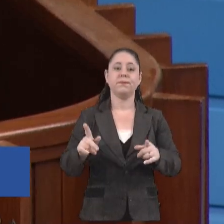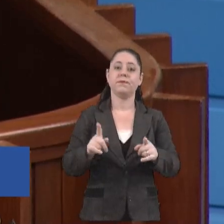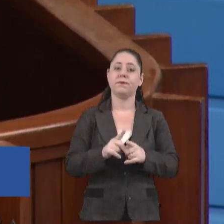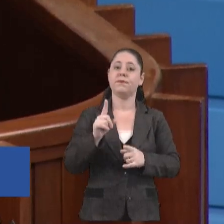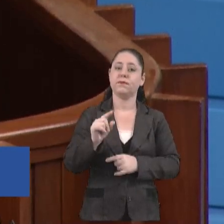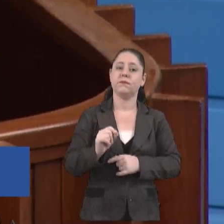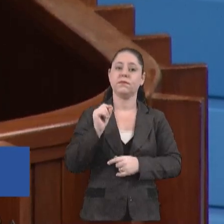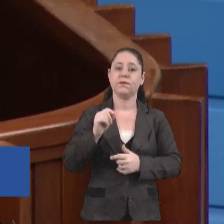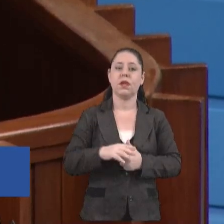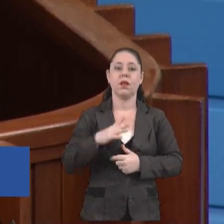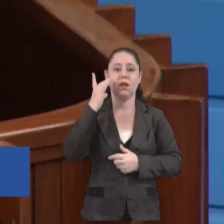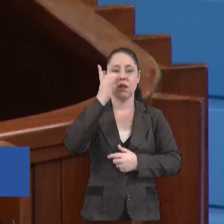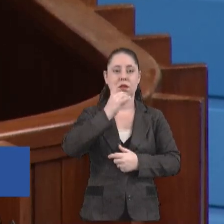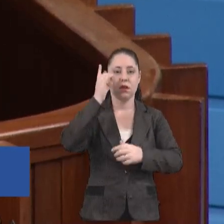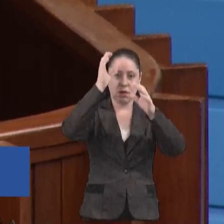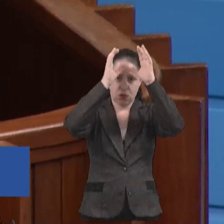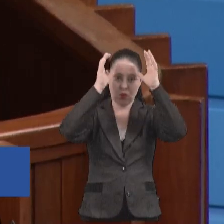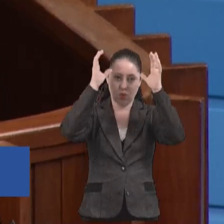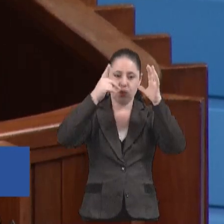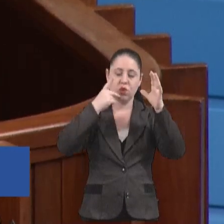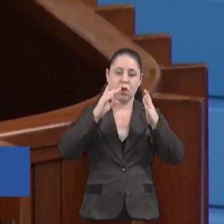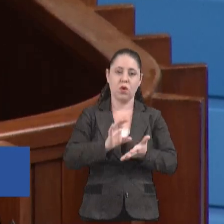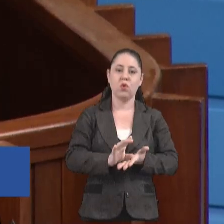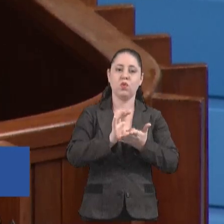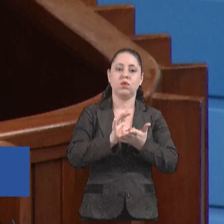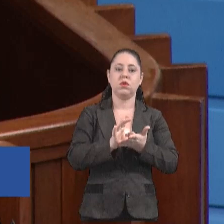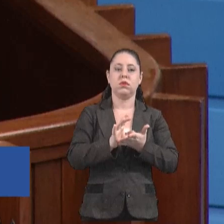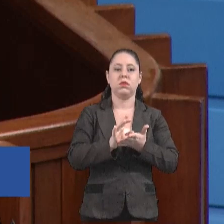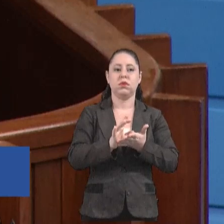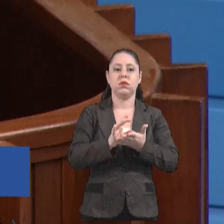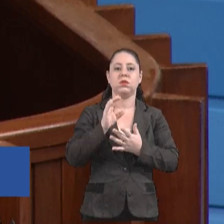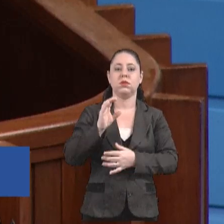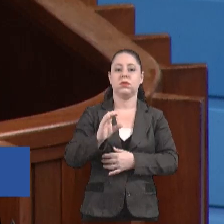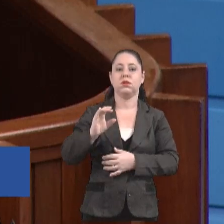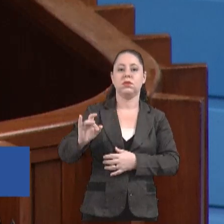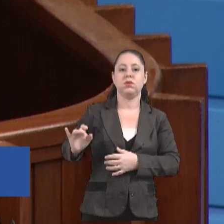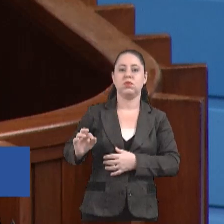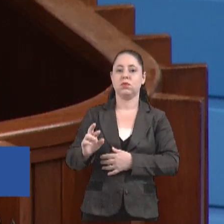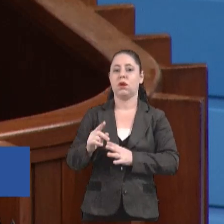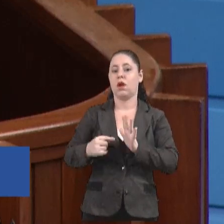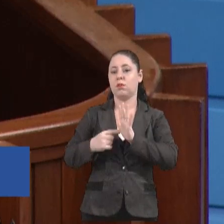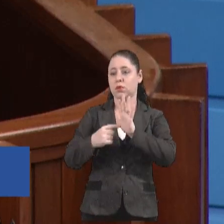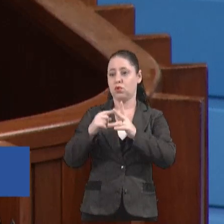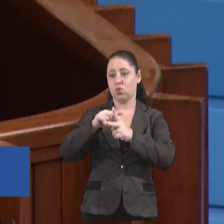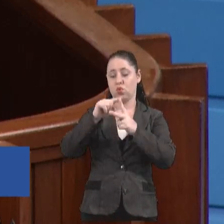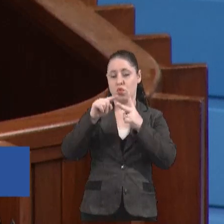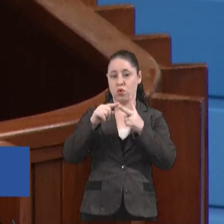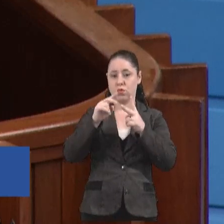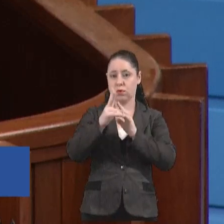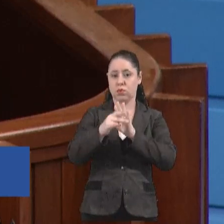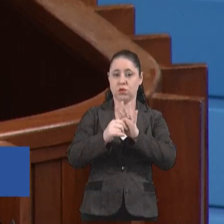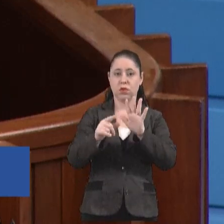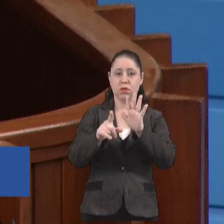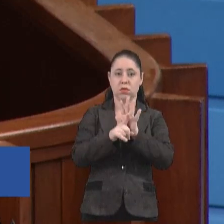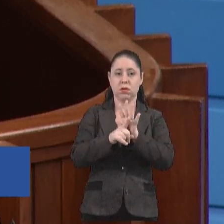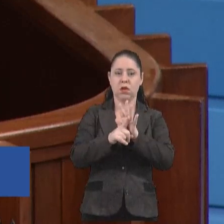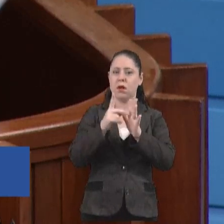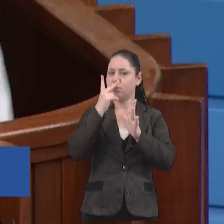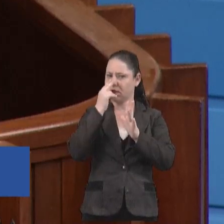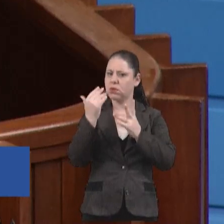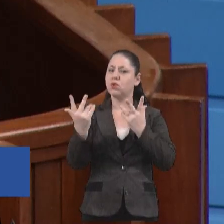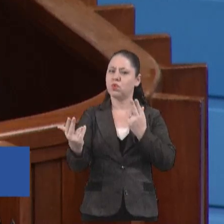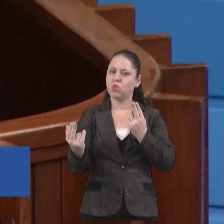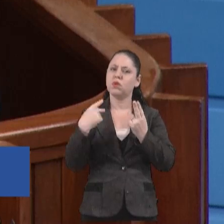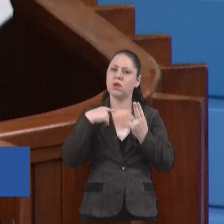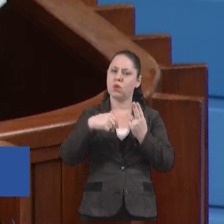também, deputado Caravina, que está na comissão da CCJ, nós apresentamos dois projetos parecidos com